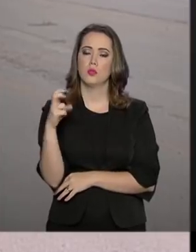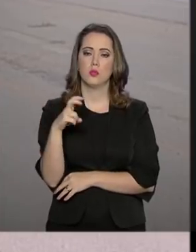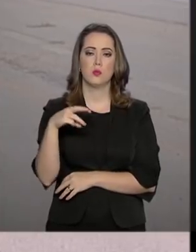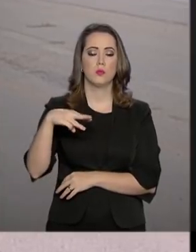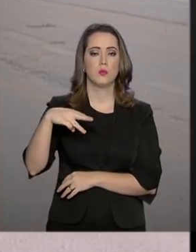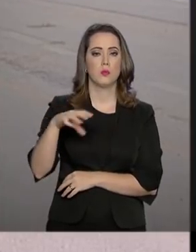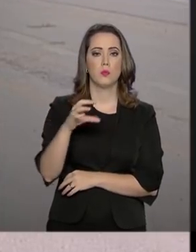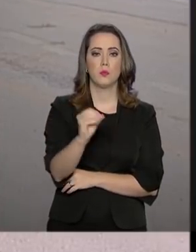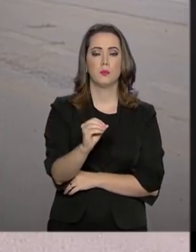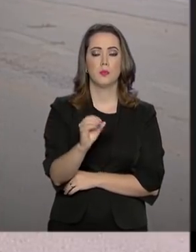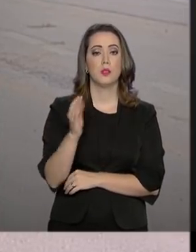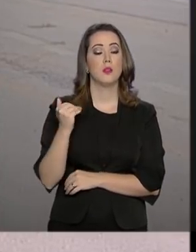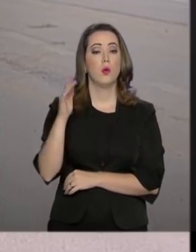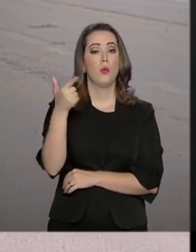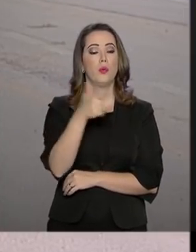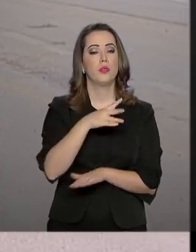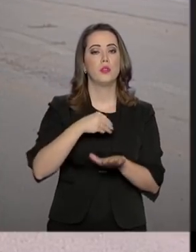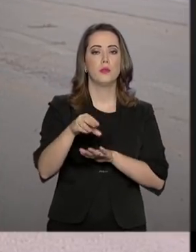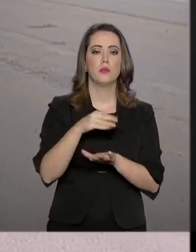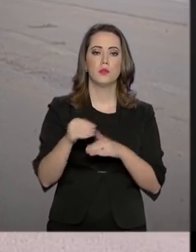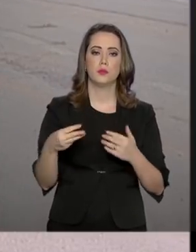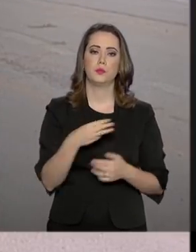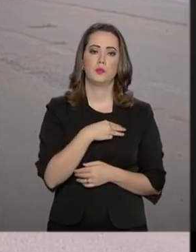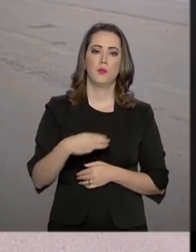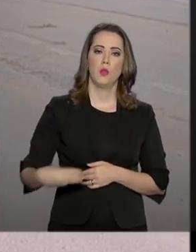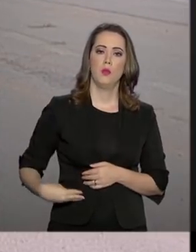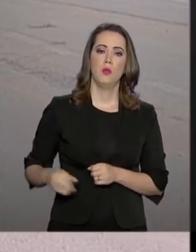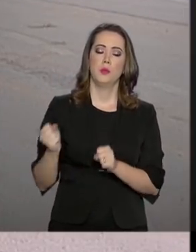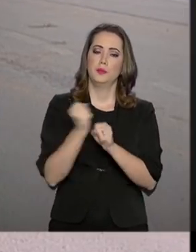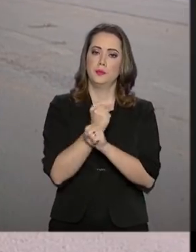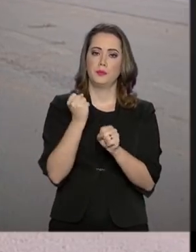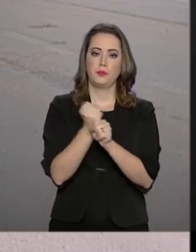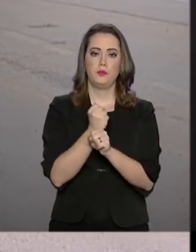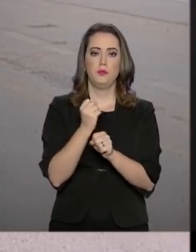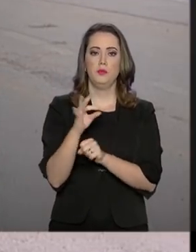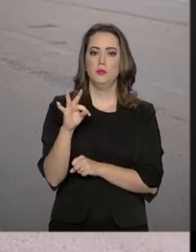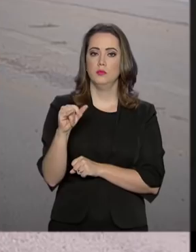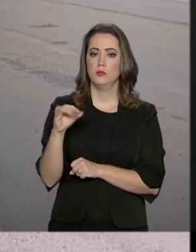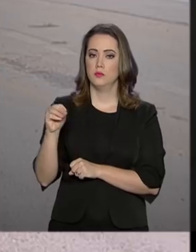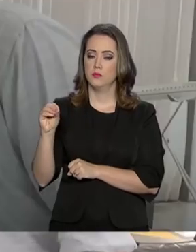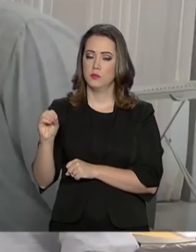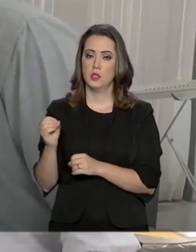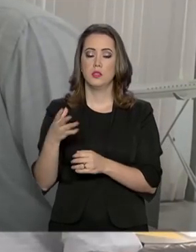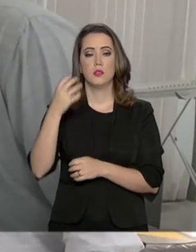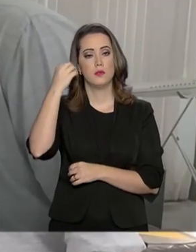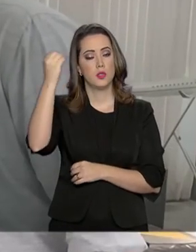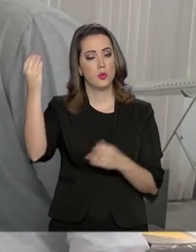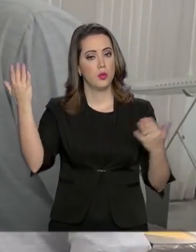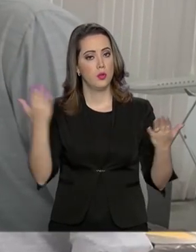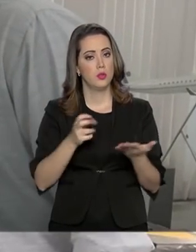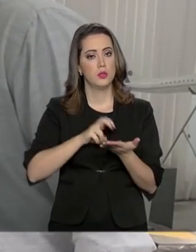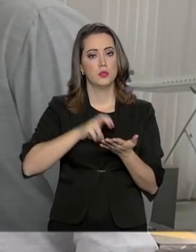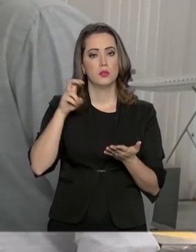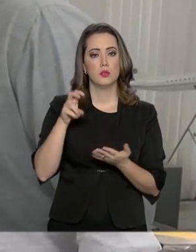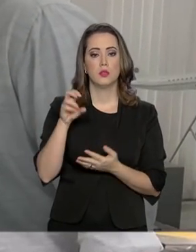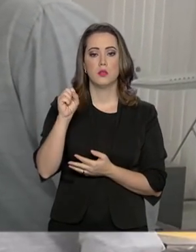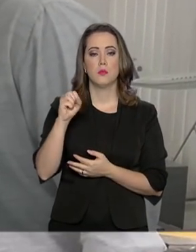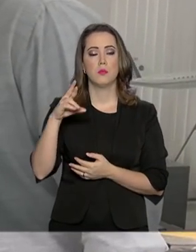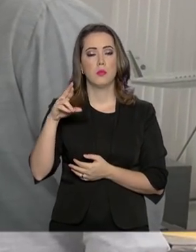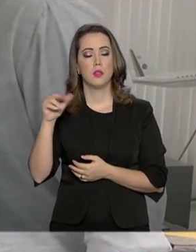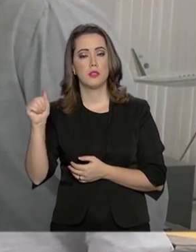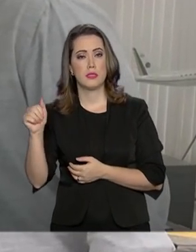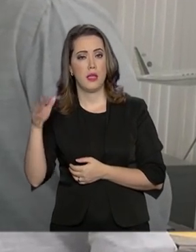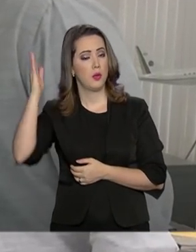de março. E mais uma informação, o ministro da Infraestrutura, Tarcísio Gomes, viajou agora de manhã para a Serra do Cachimbo,